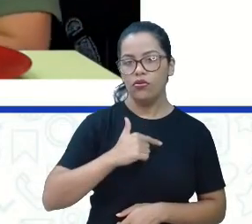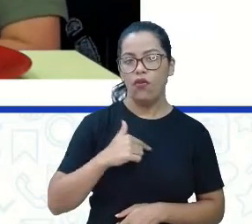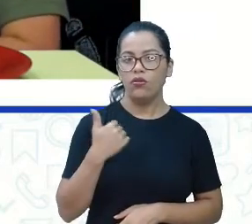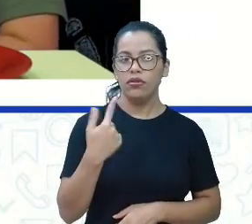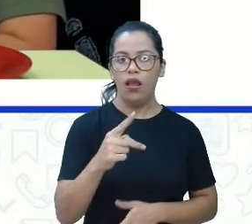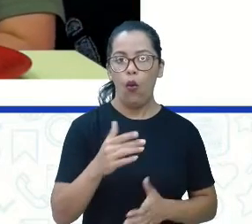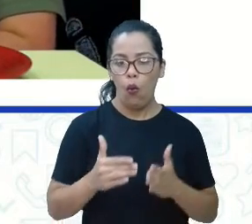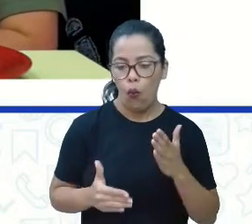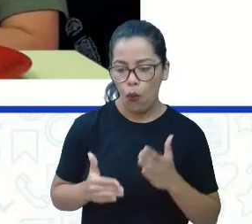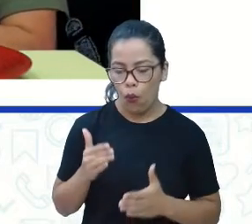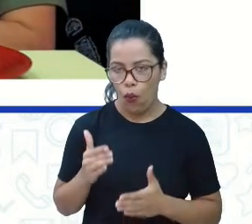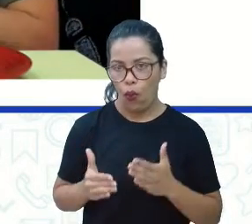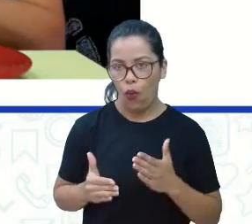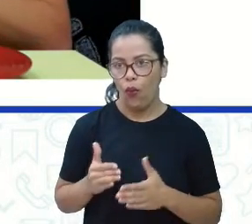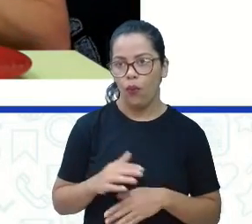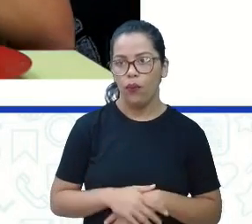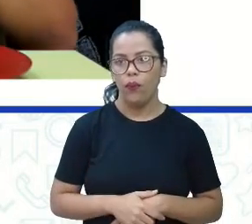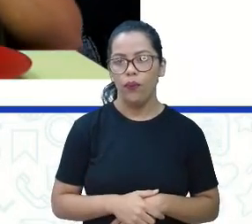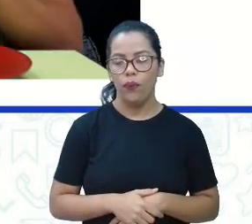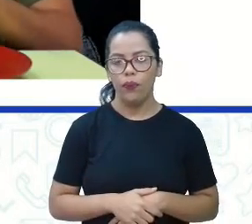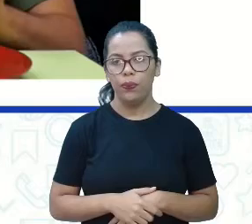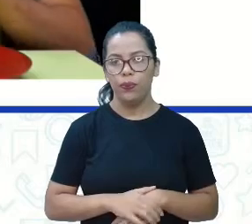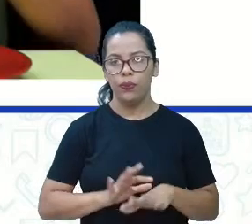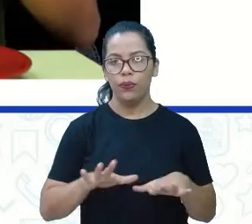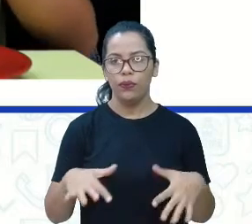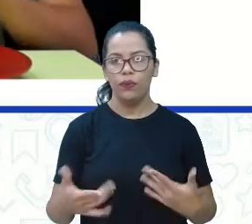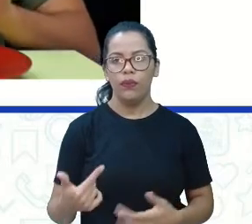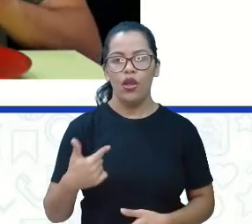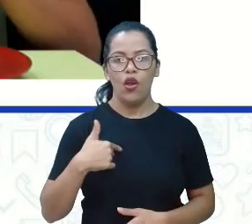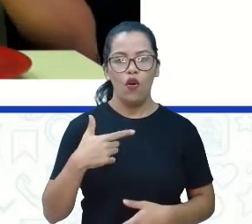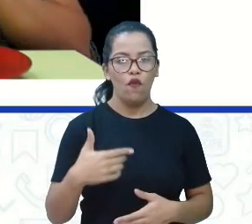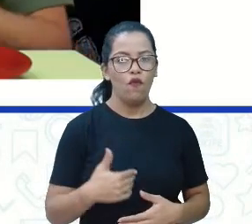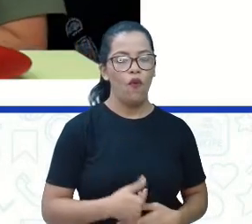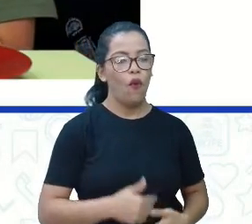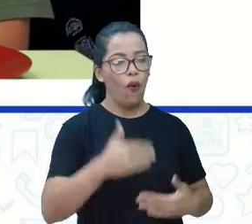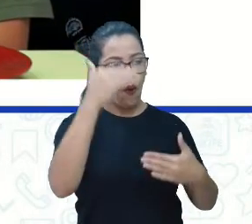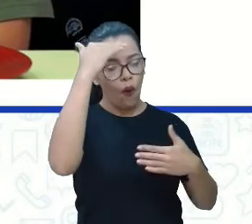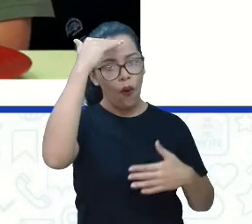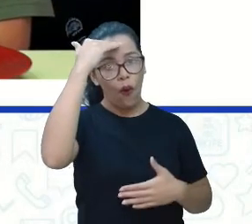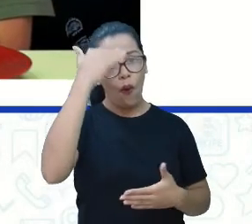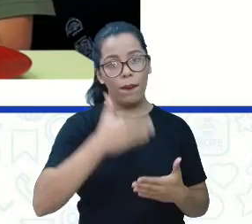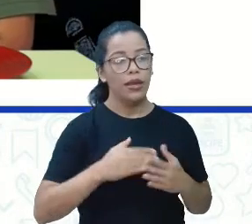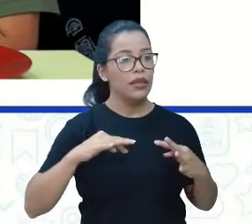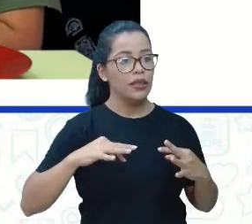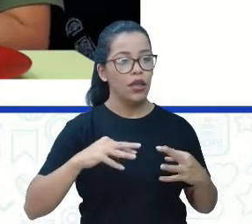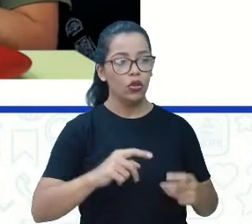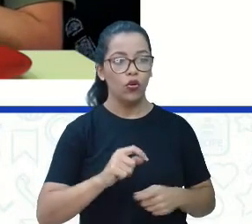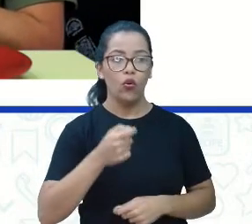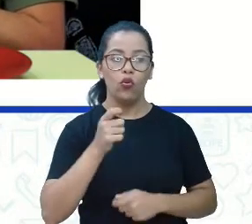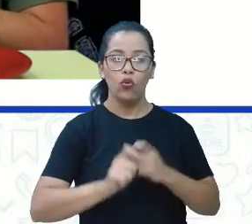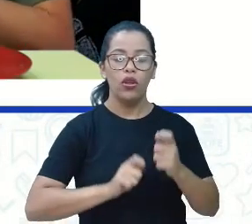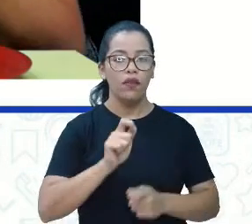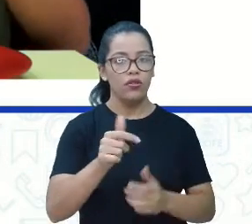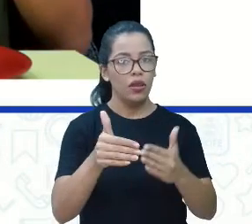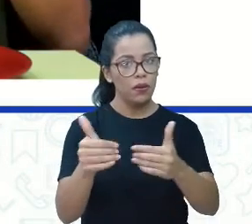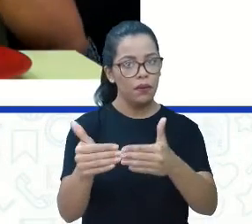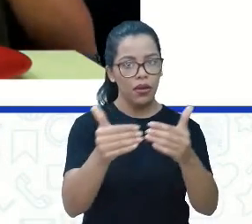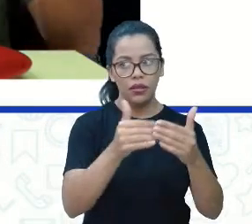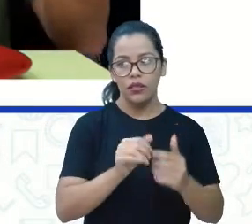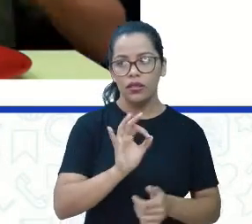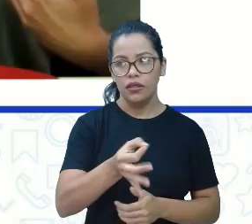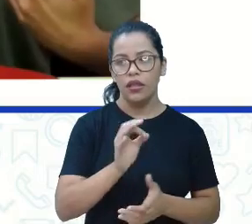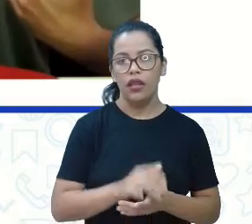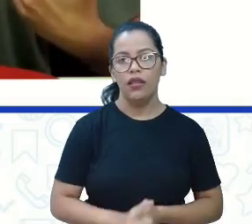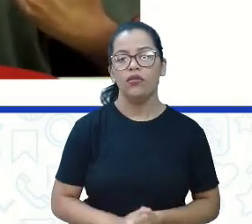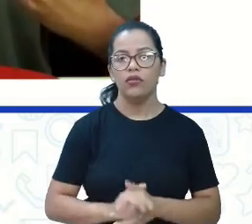robô. Tá. Seu robô. E vou obedecer todas as suas instruções. Ok. Beleza? Certo. E